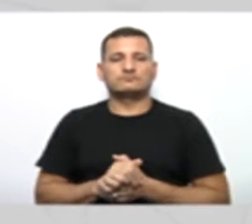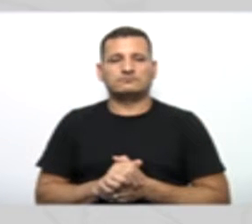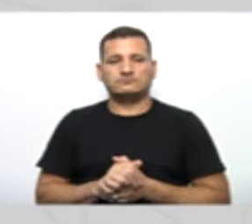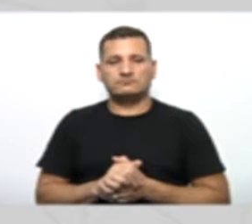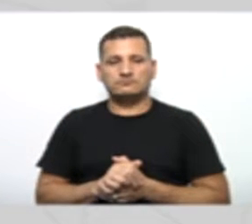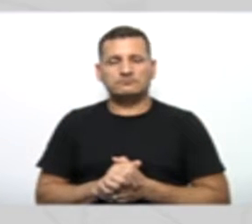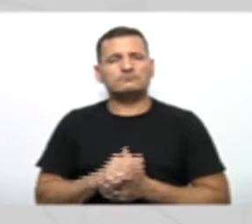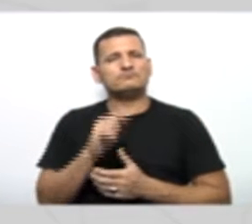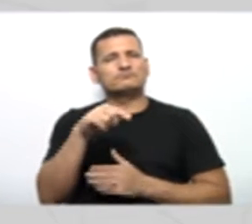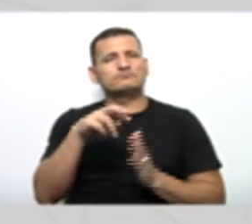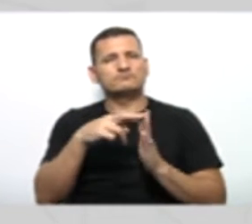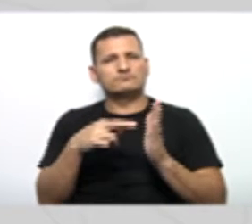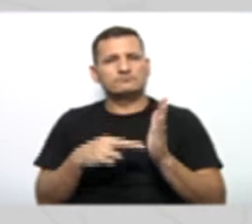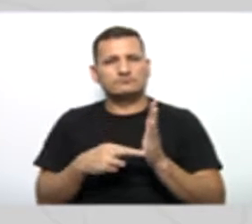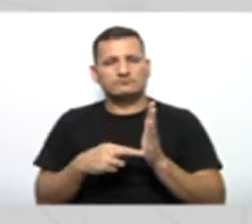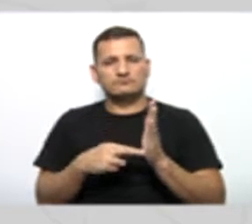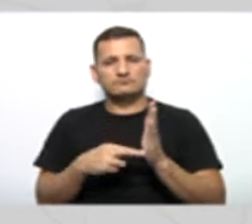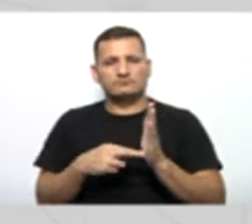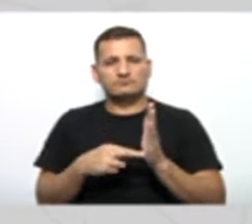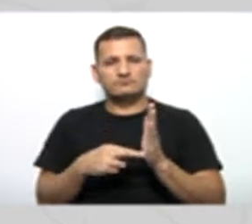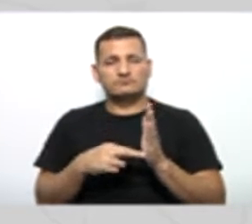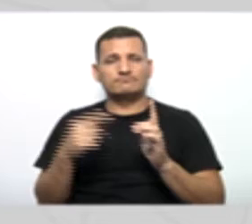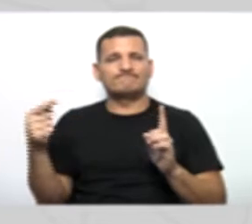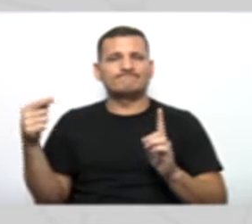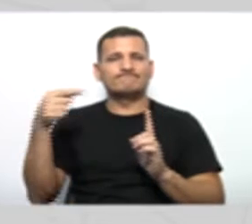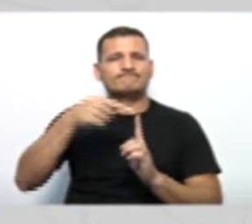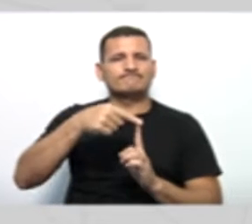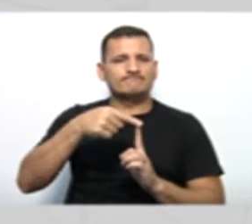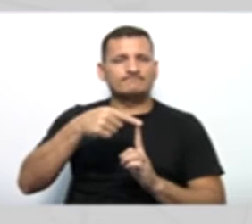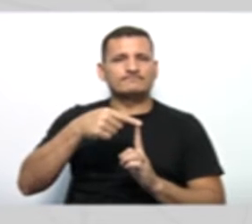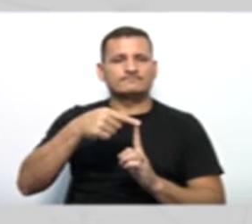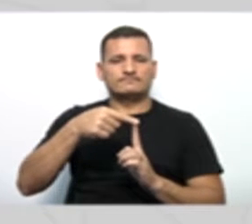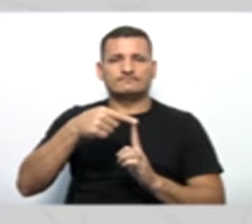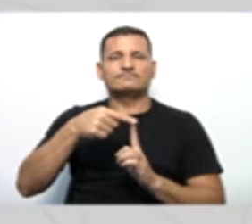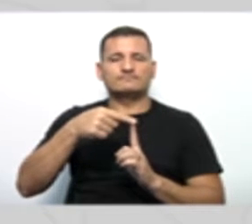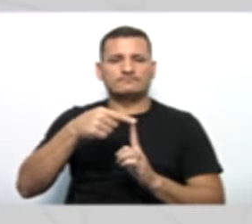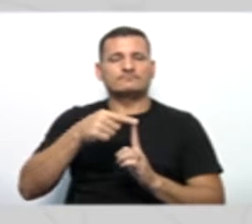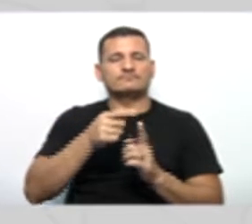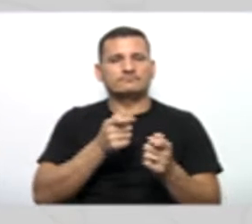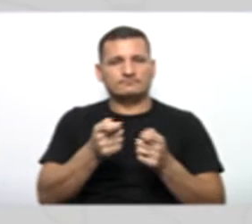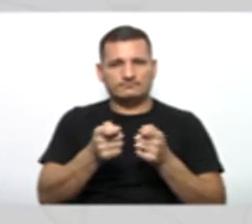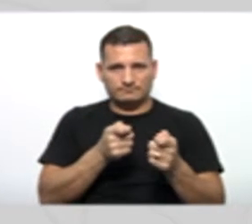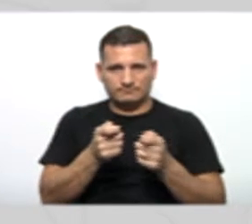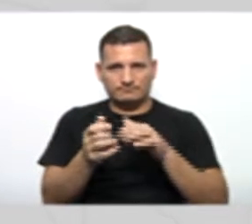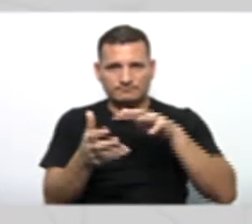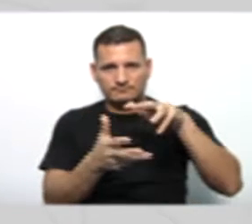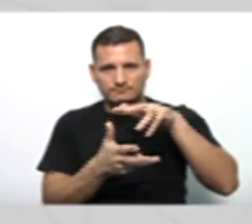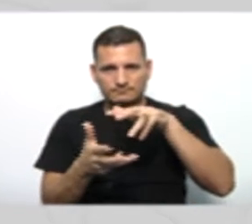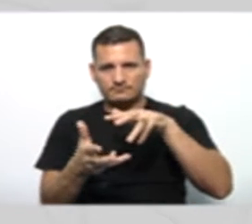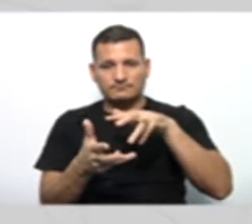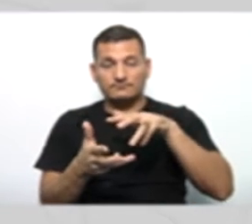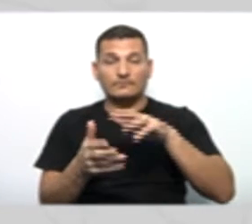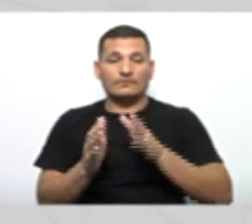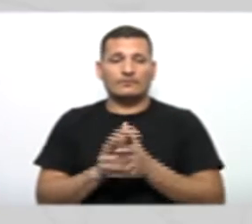Esses critérios são os indicadores de sustentabilidade, que são diferentes dos indicadores de